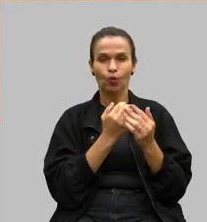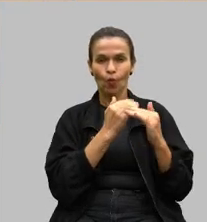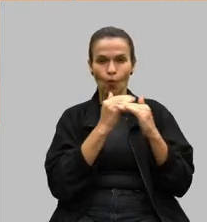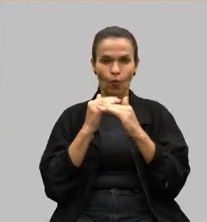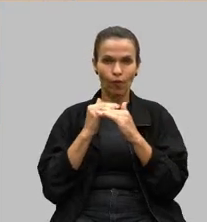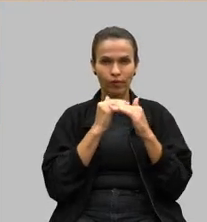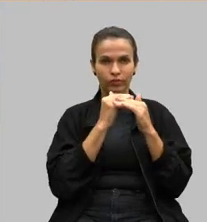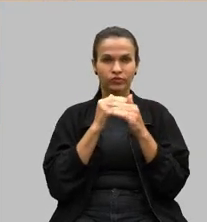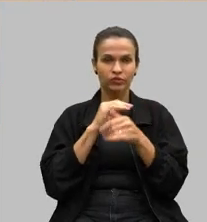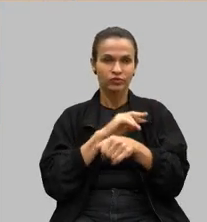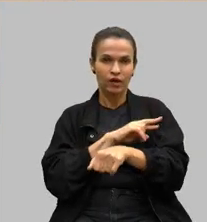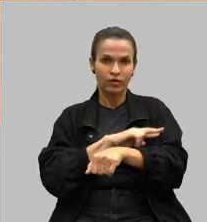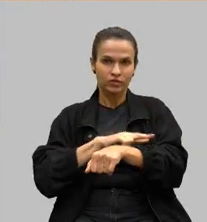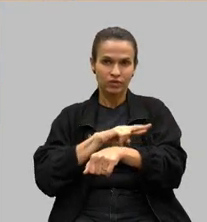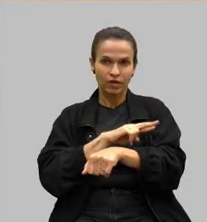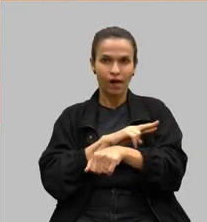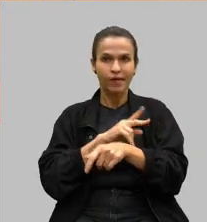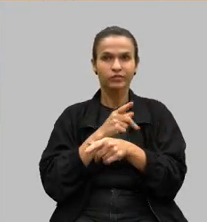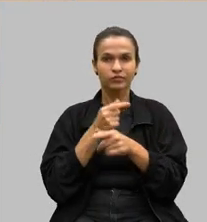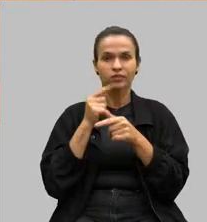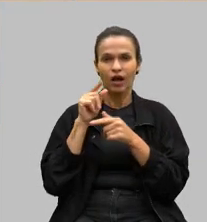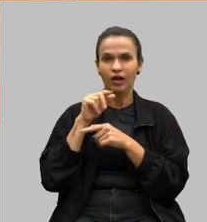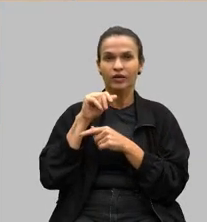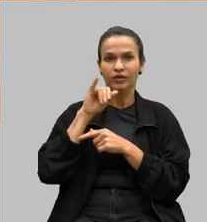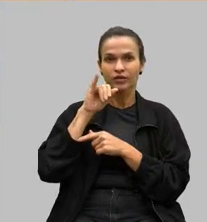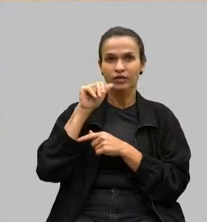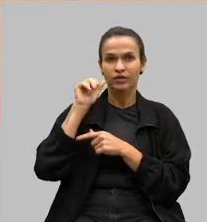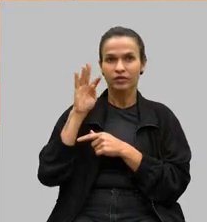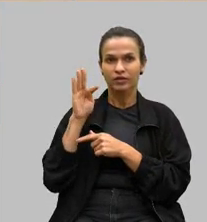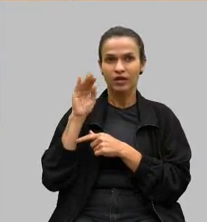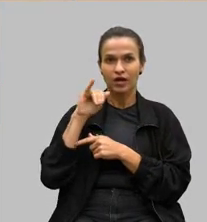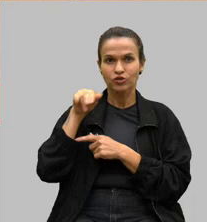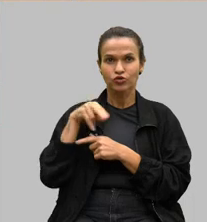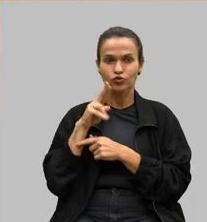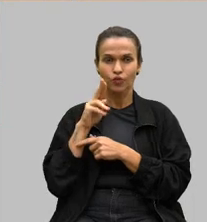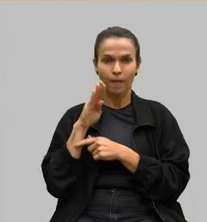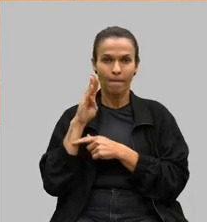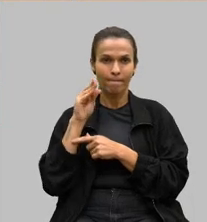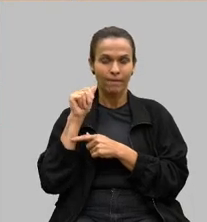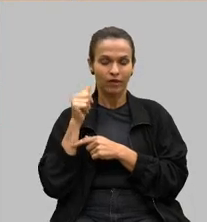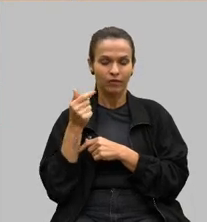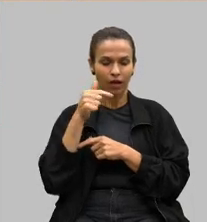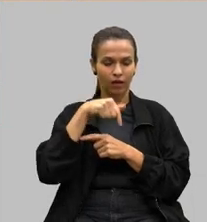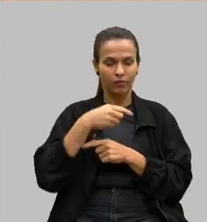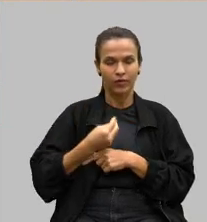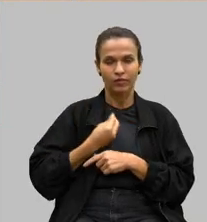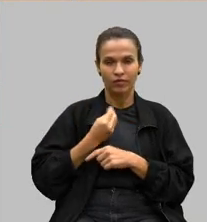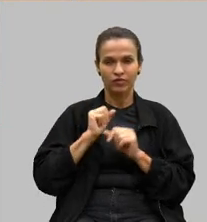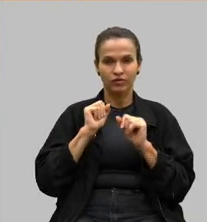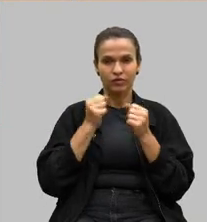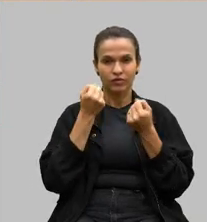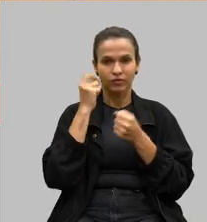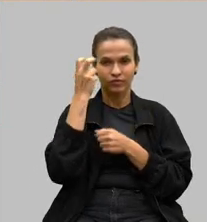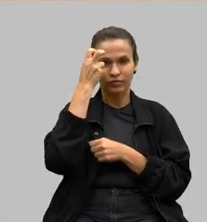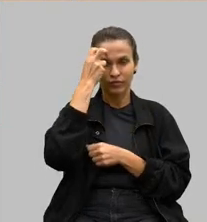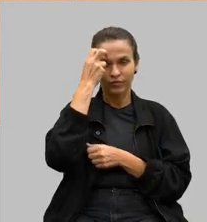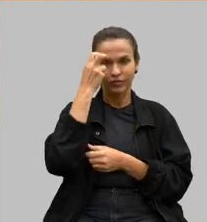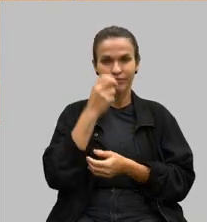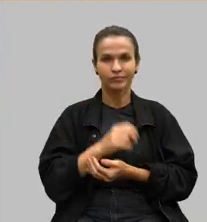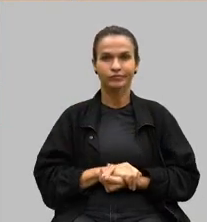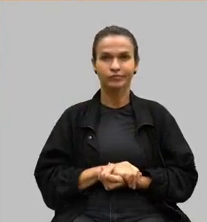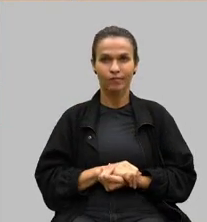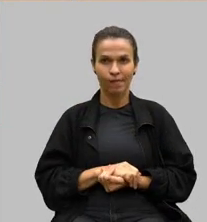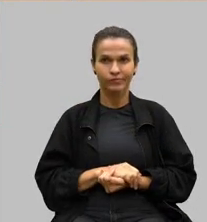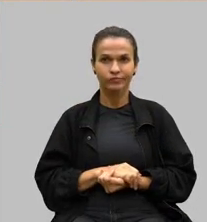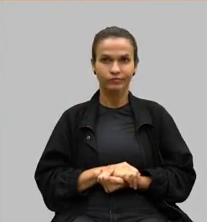eh lá em Itajubá e já tá aqui fazendo a defesa da cultura Pouso Alegre é você que falou